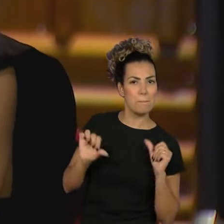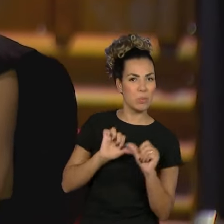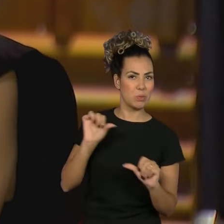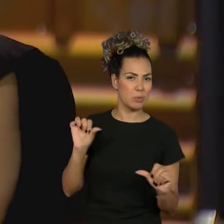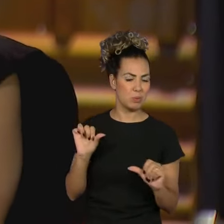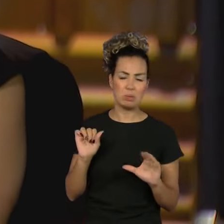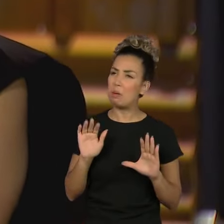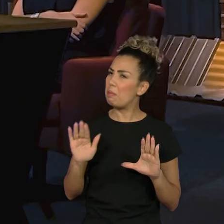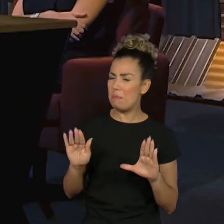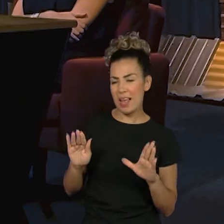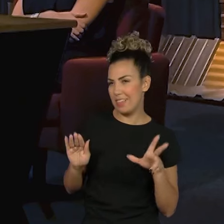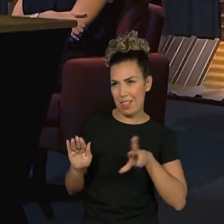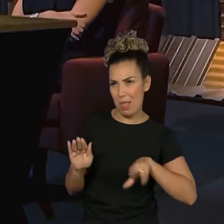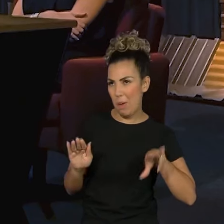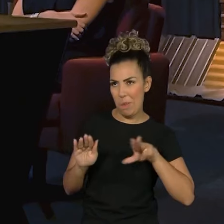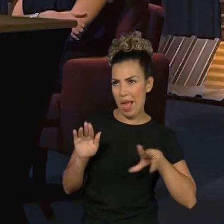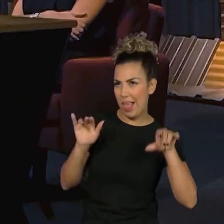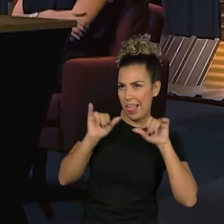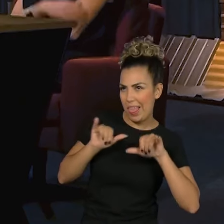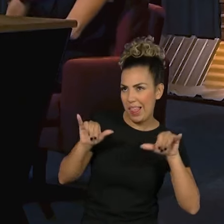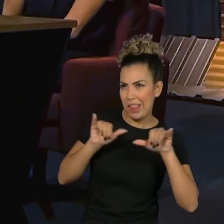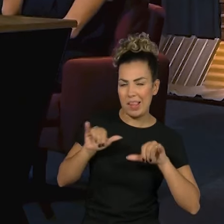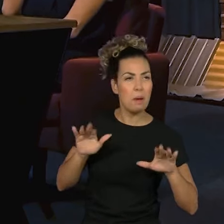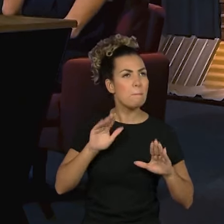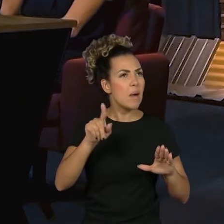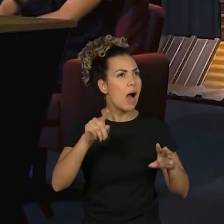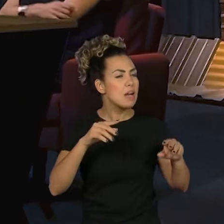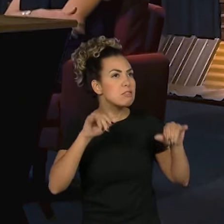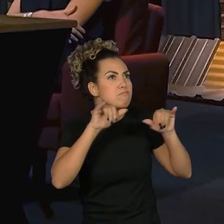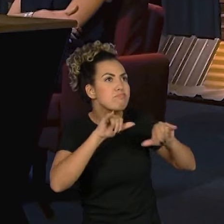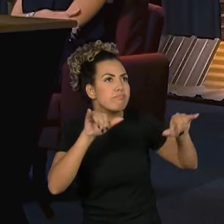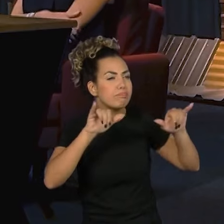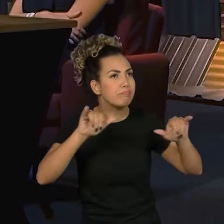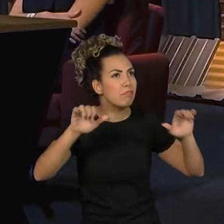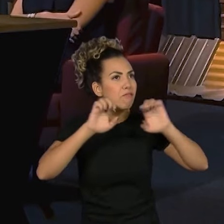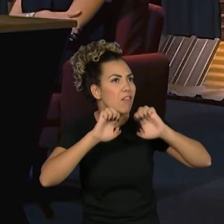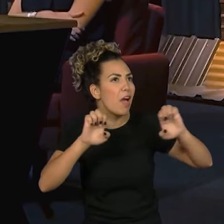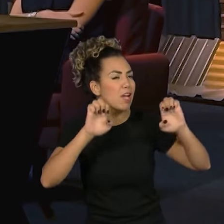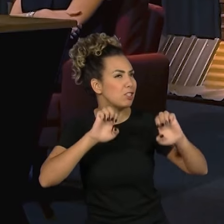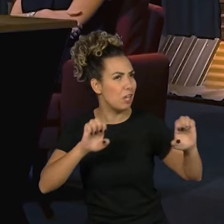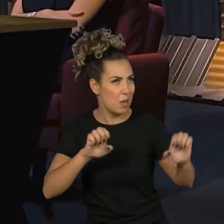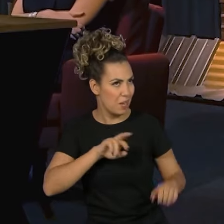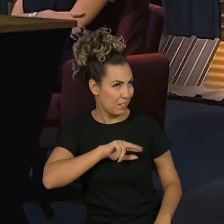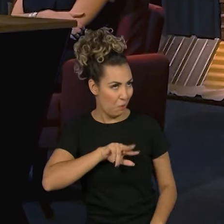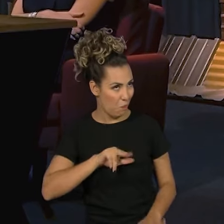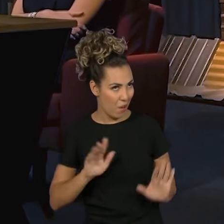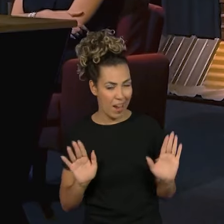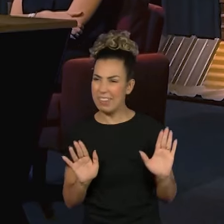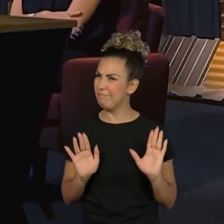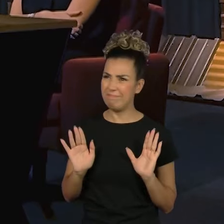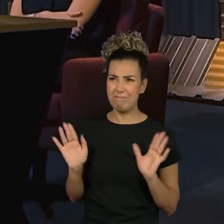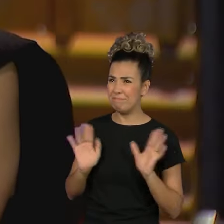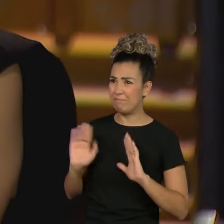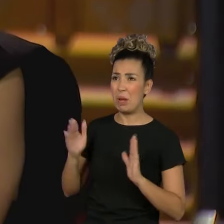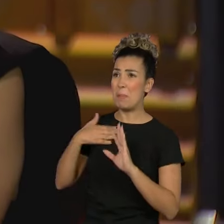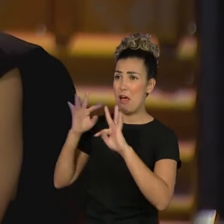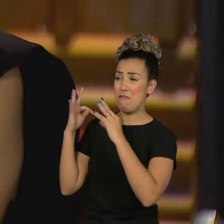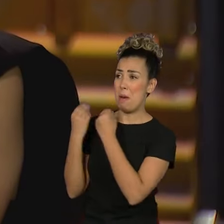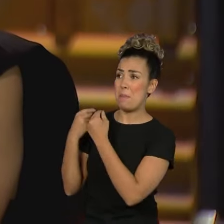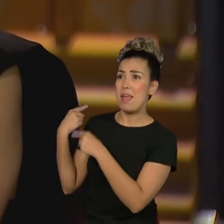tem nenhuma relação mas não eram missionários os Evangelistas não não eram católicos